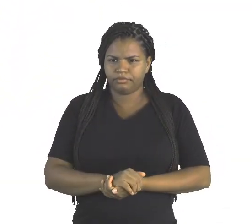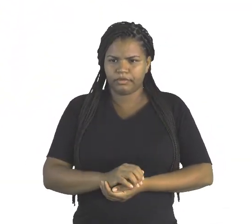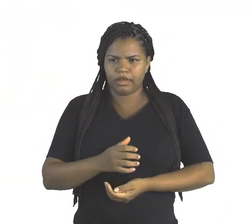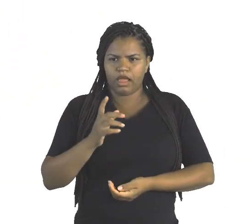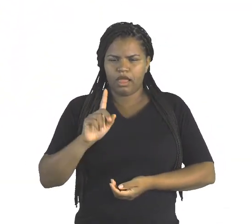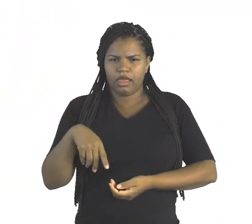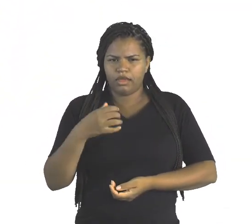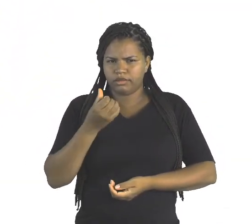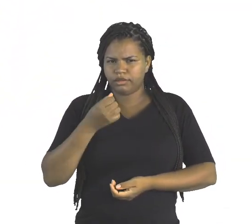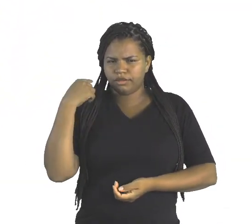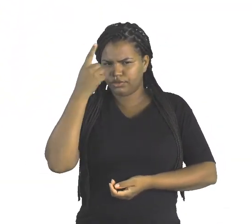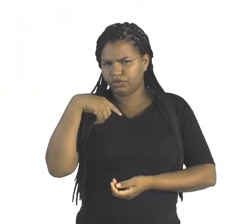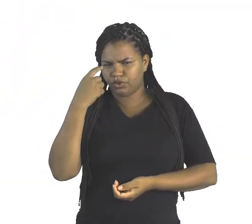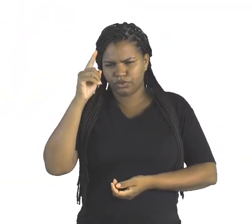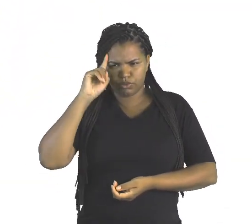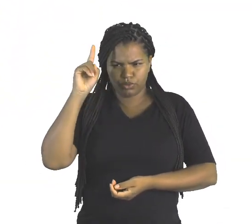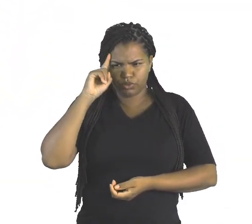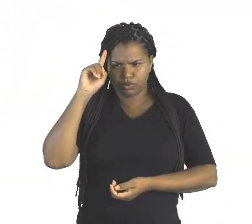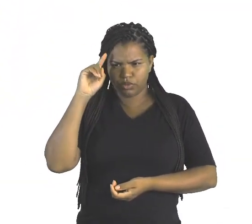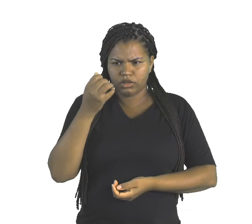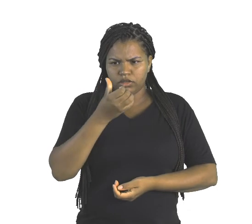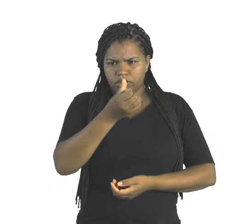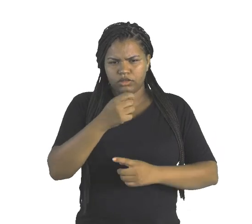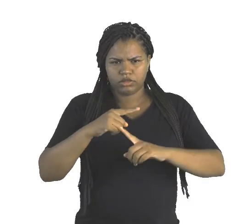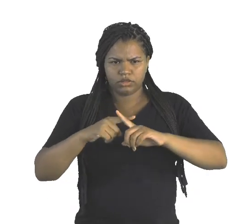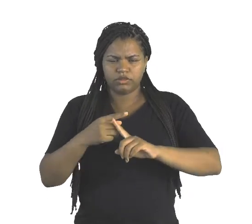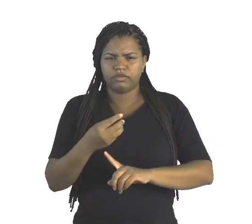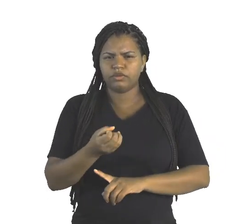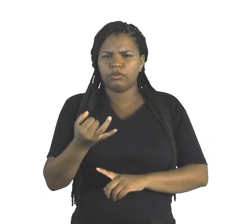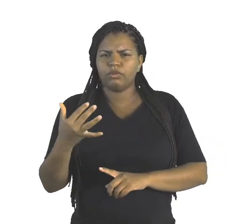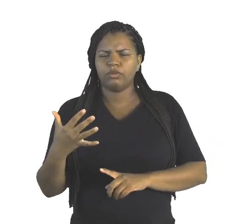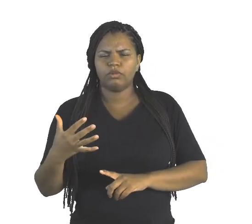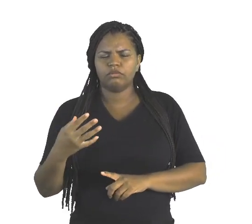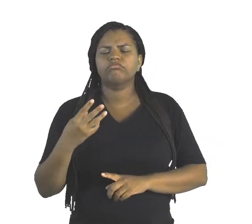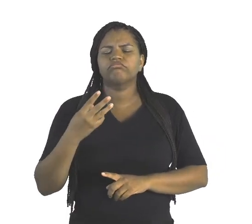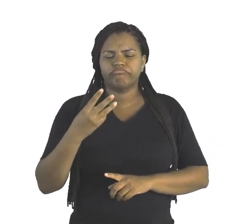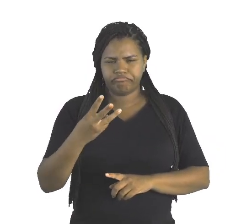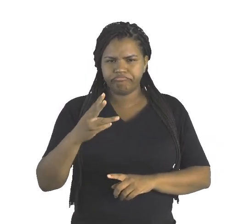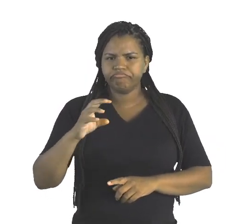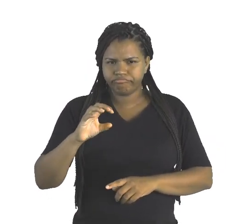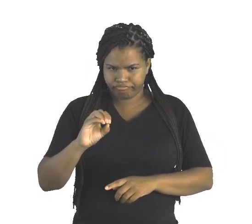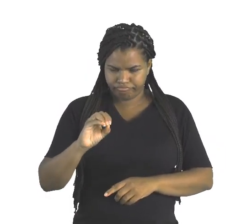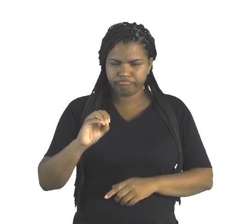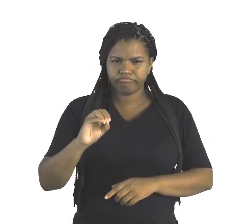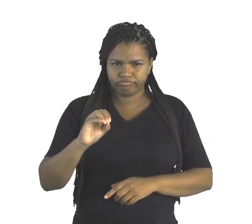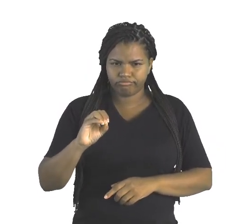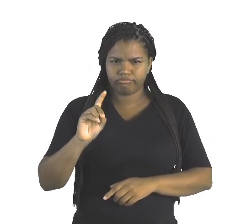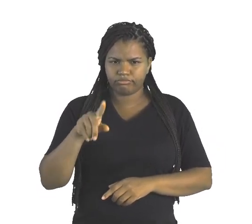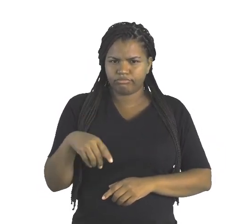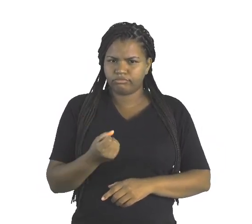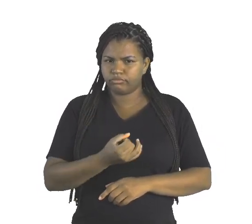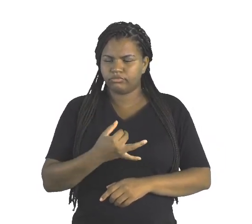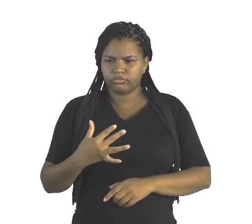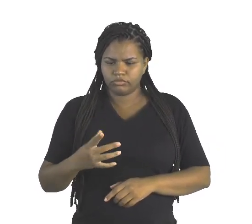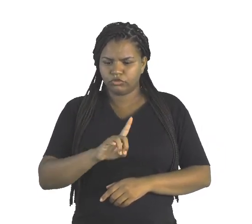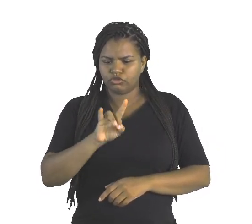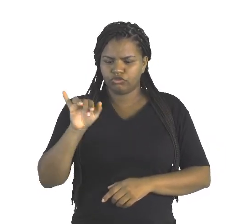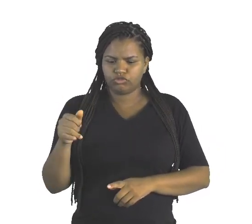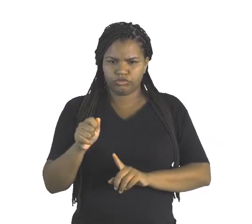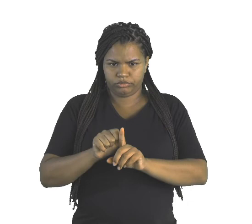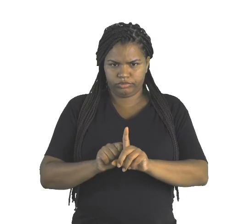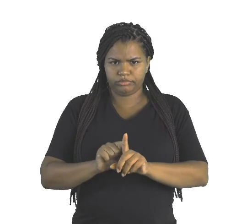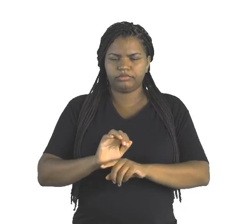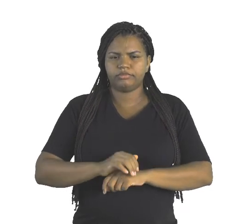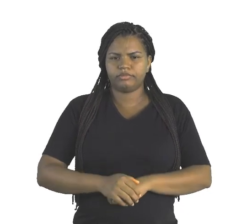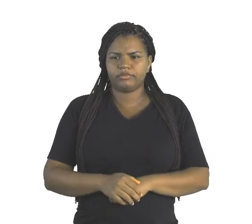horas diárias. Eu vou pegar os 6 e vou multiplicar por quanto? Muito bem, por 30, porque é a quantidade de dias do mês. Então